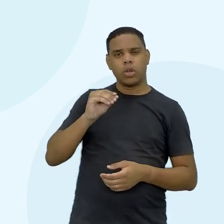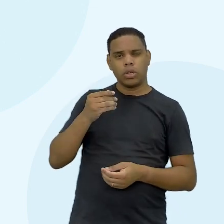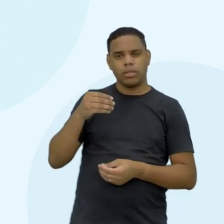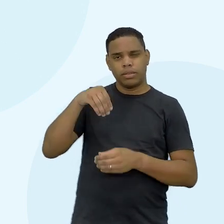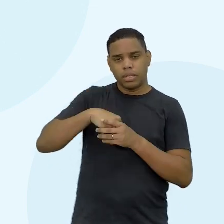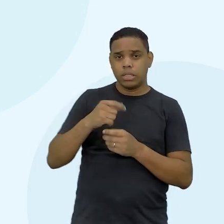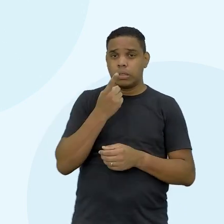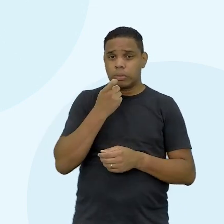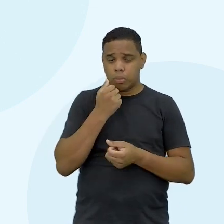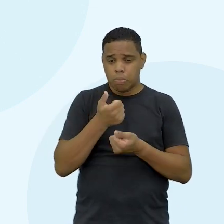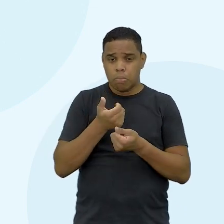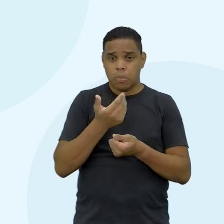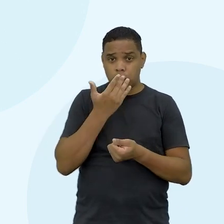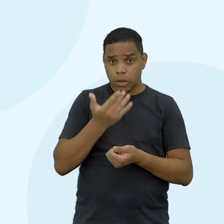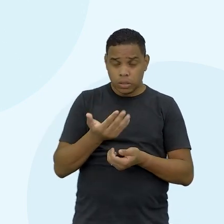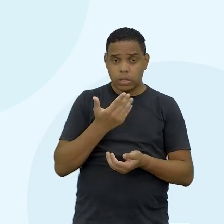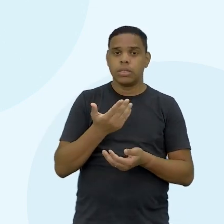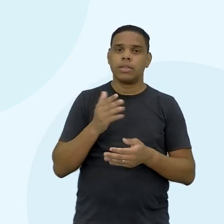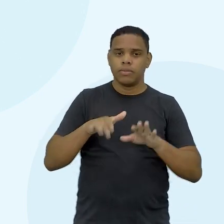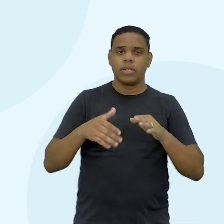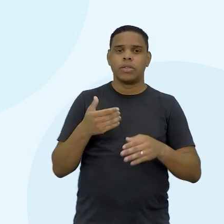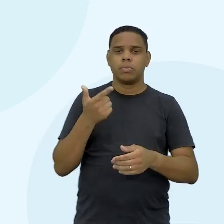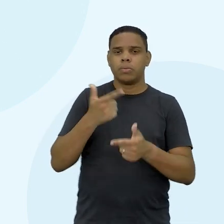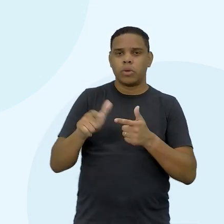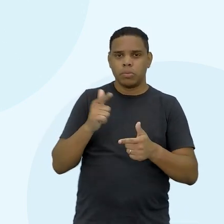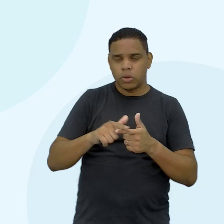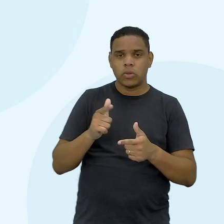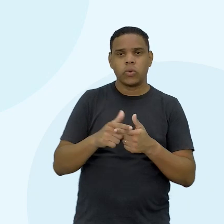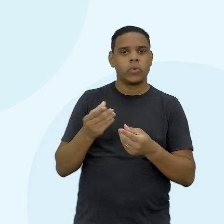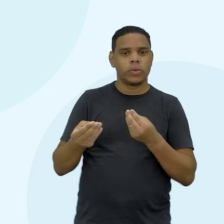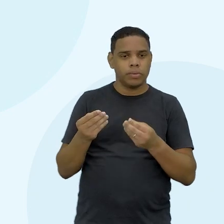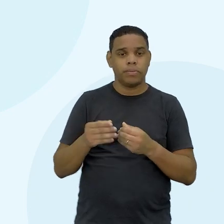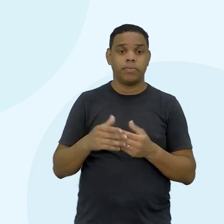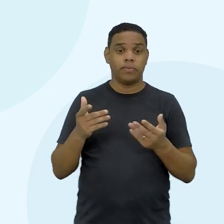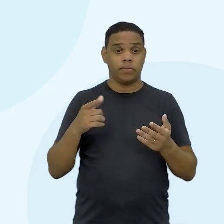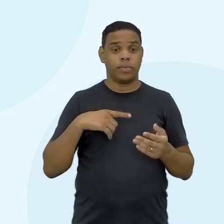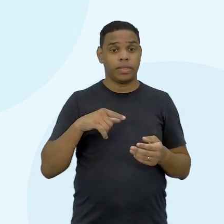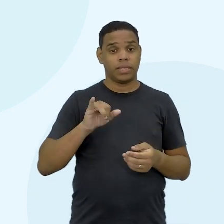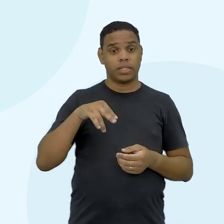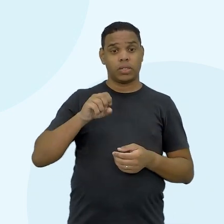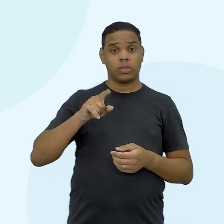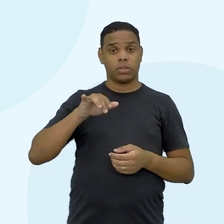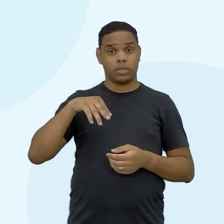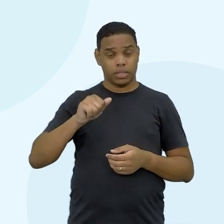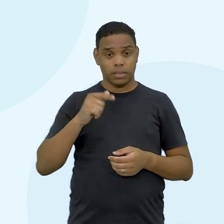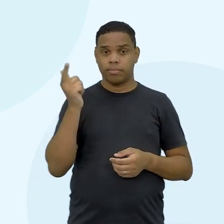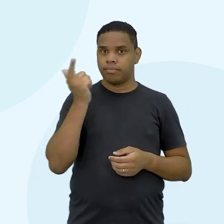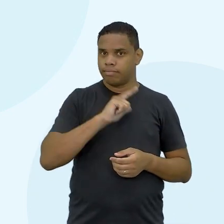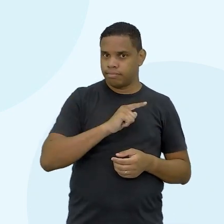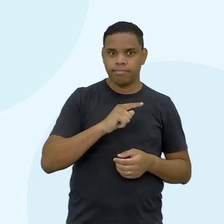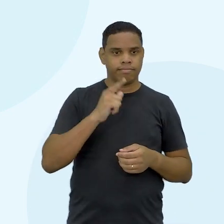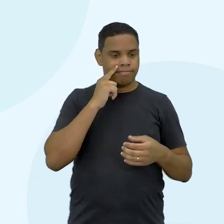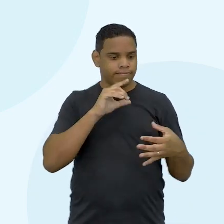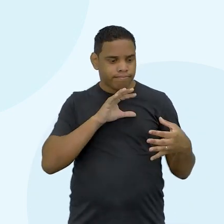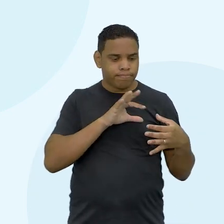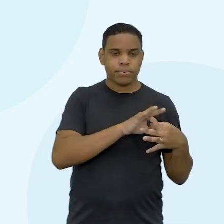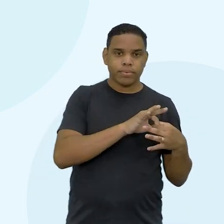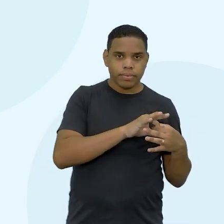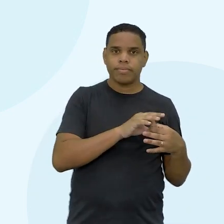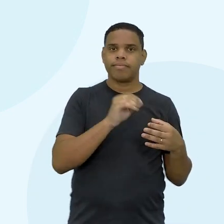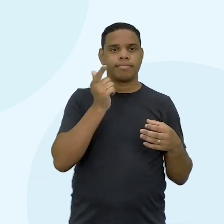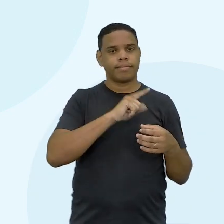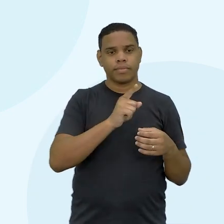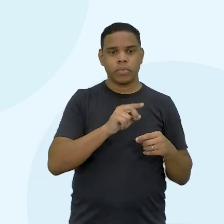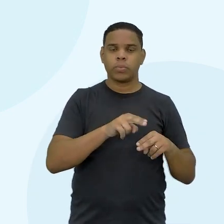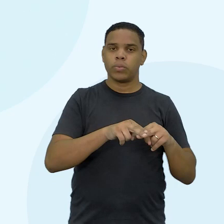sangue. Muitas vezes se tem aí problemas no próprio receptor, né? Então, a insulina não consegue se ligar ao receptor,